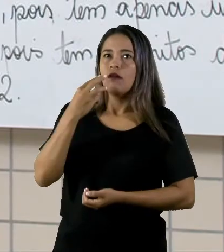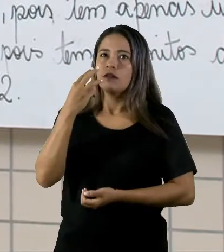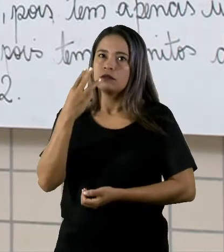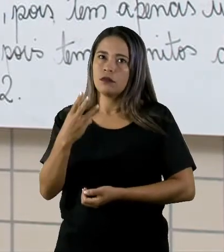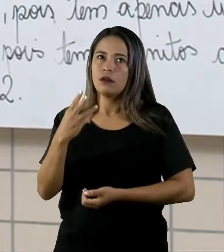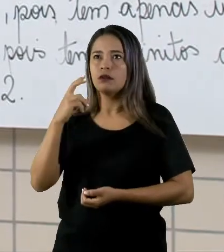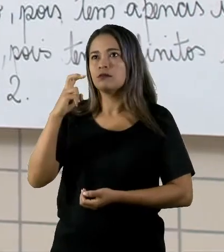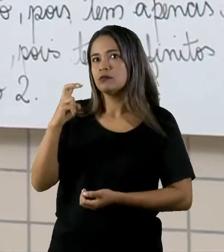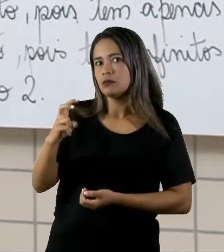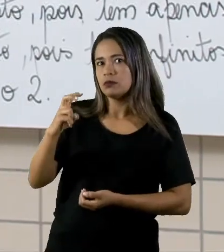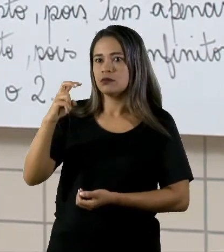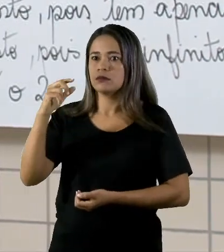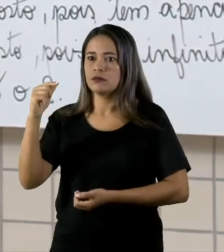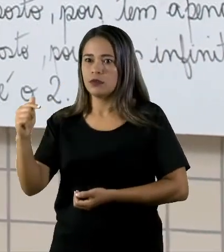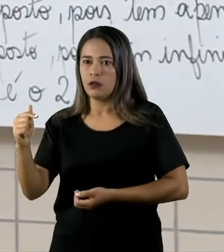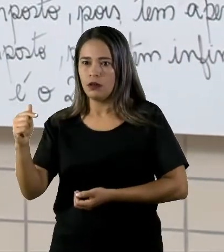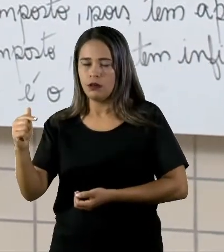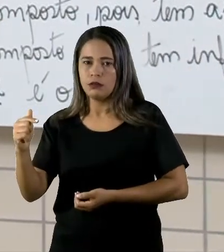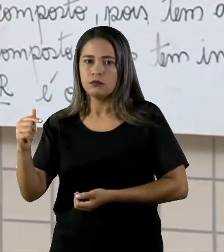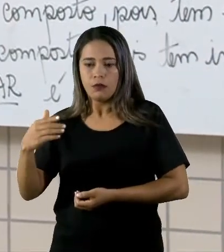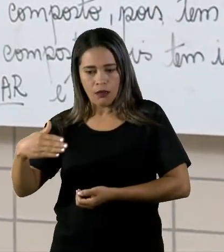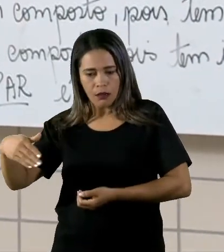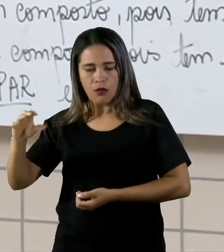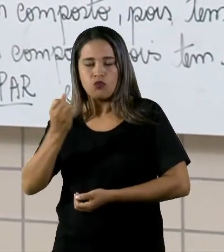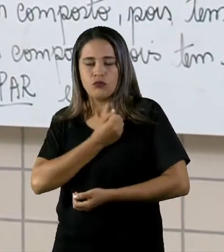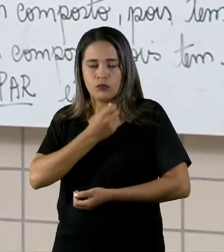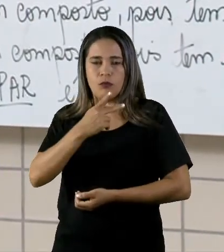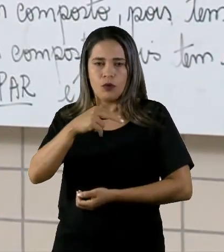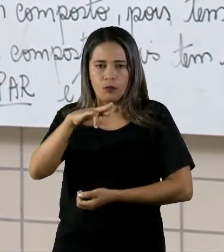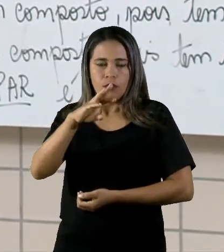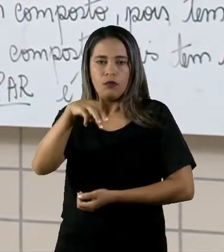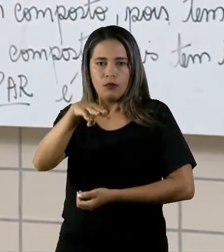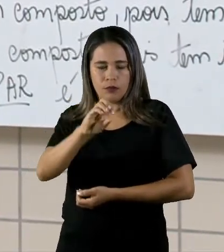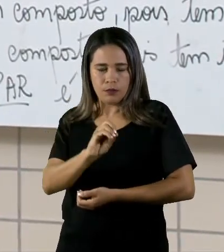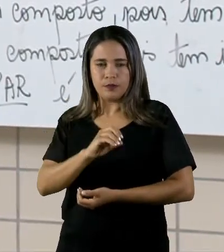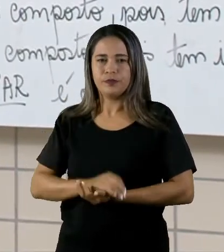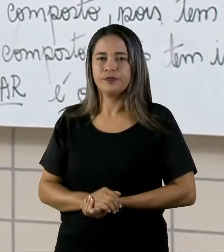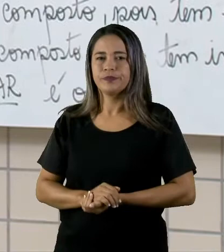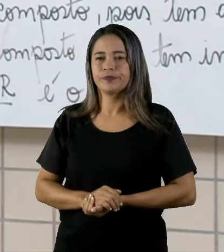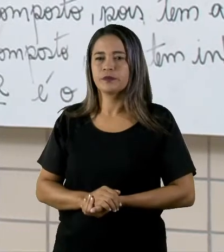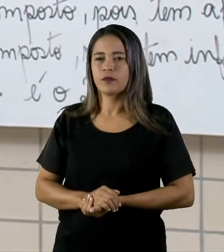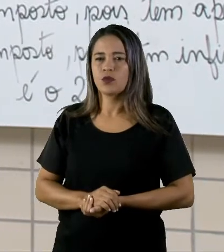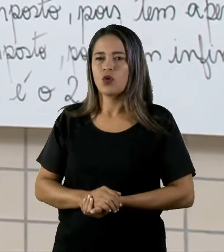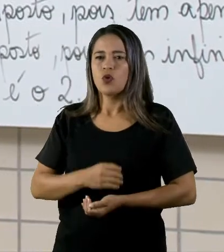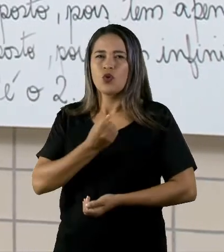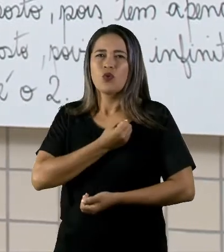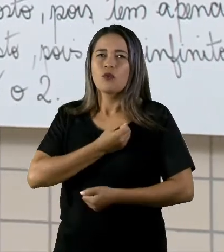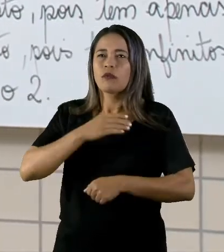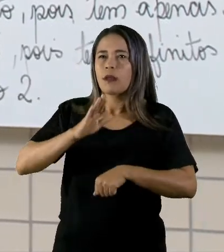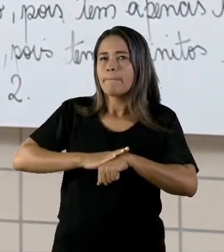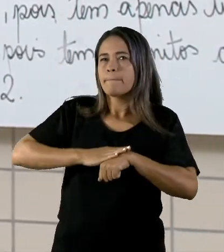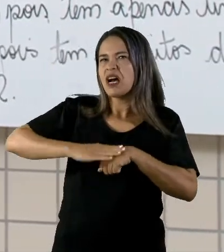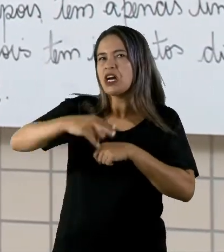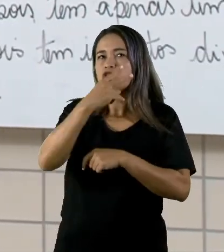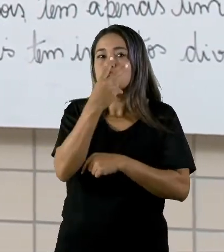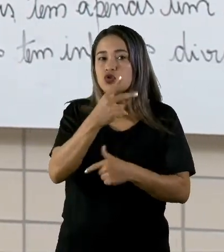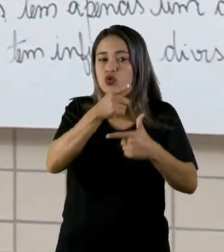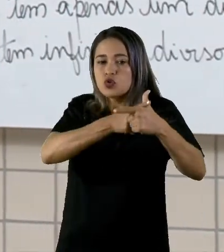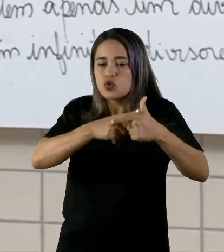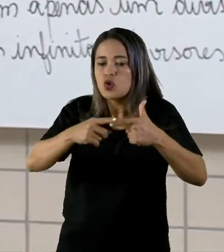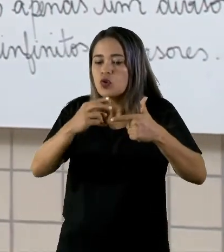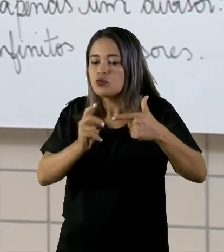5, do 7, que são números primos. Os números que têm mais de 2 divisores